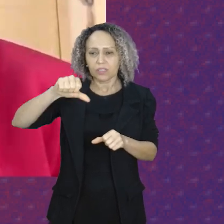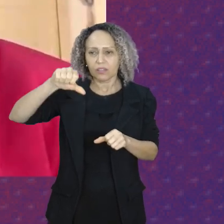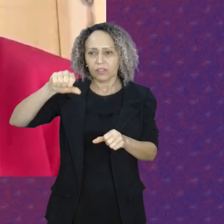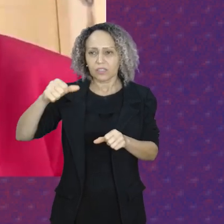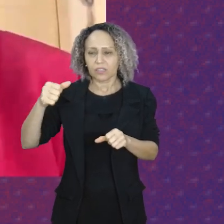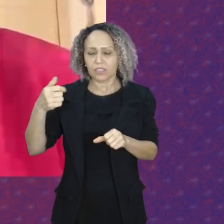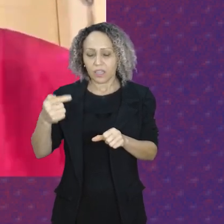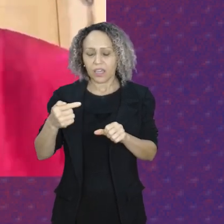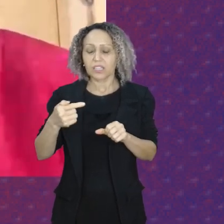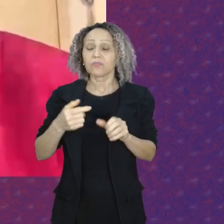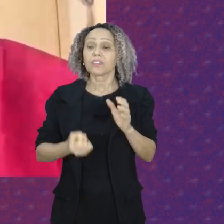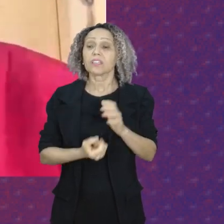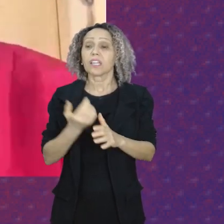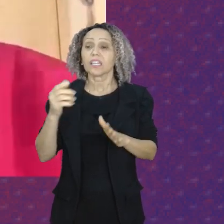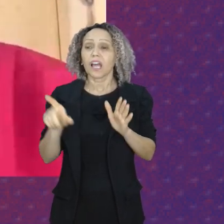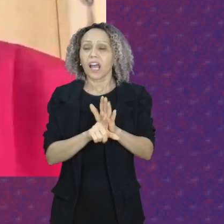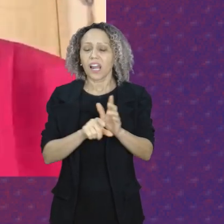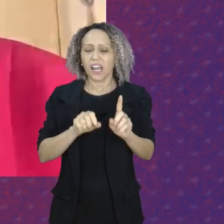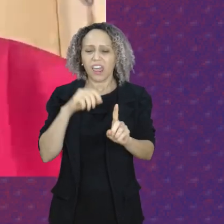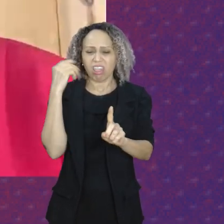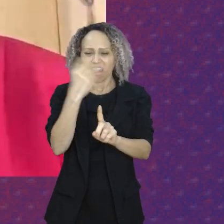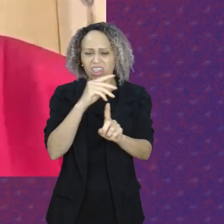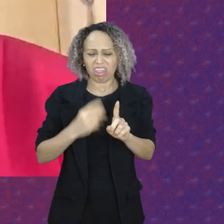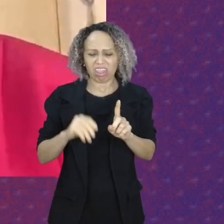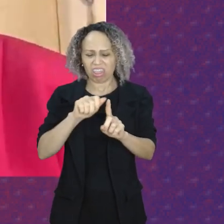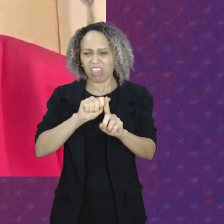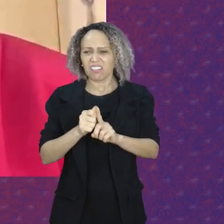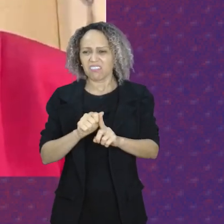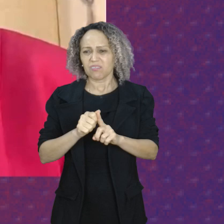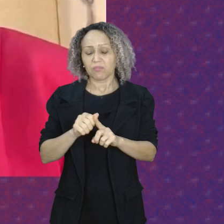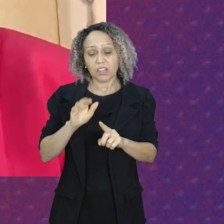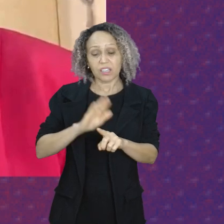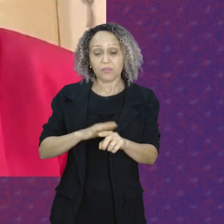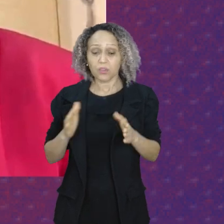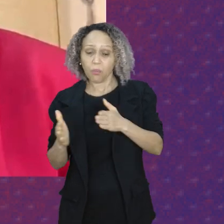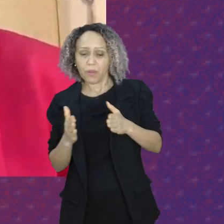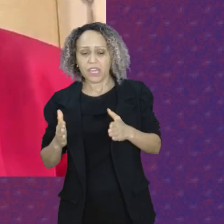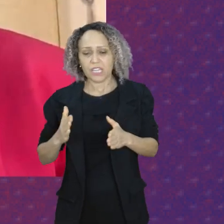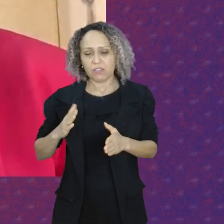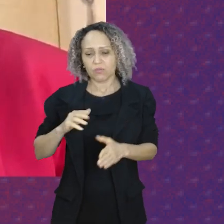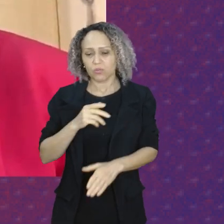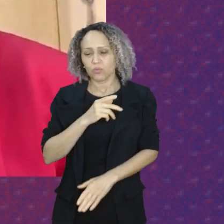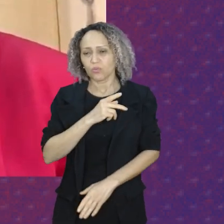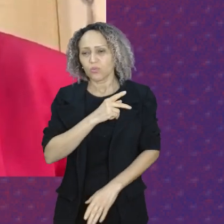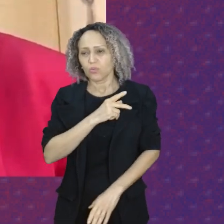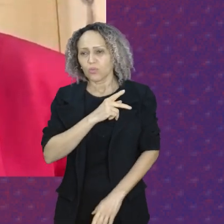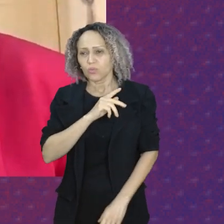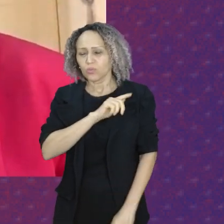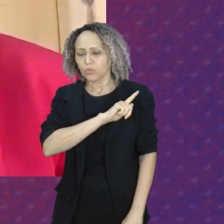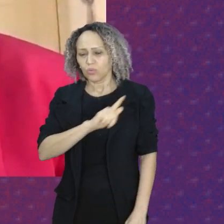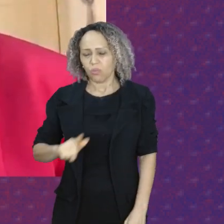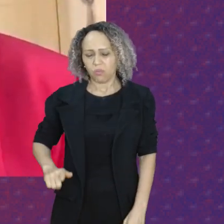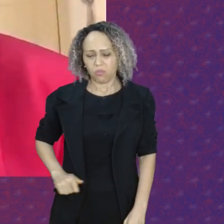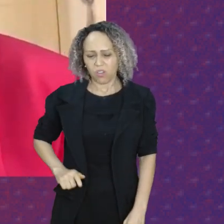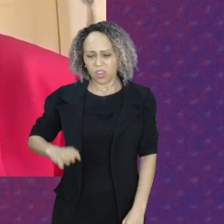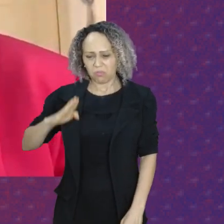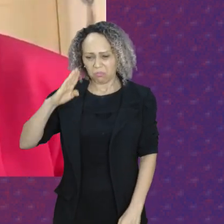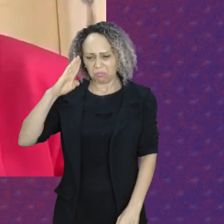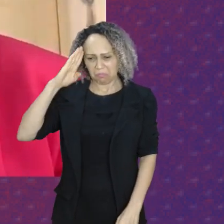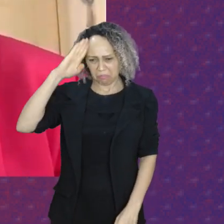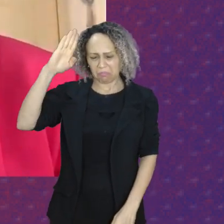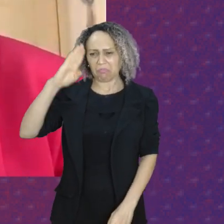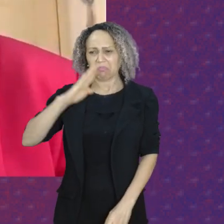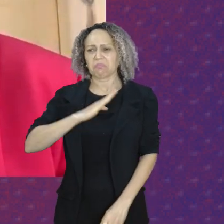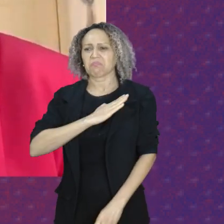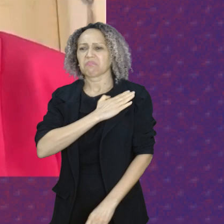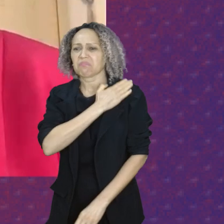pessoas desaparecidas durante o período da ditadura, né, e também foi estabelecido